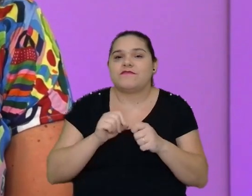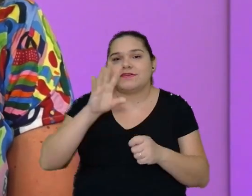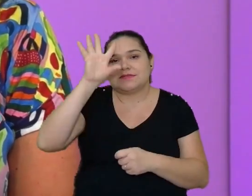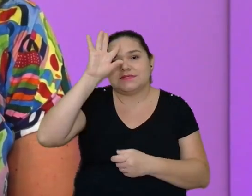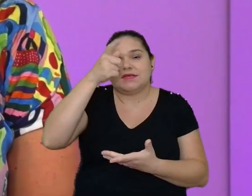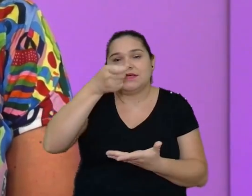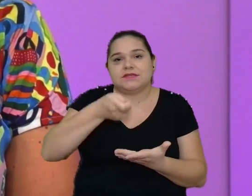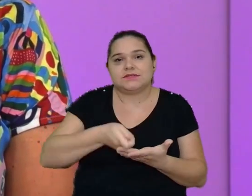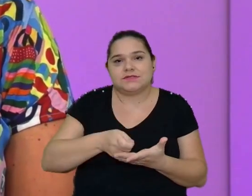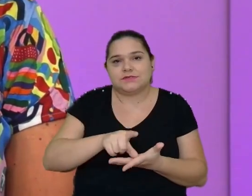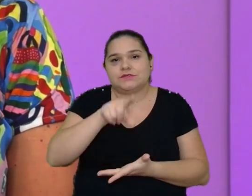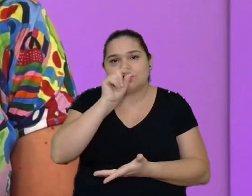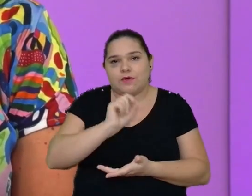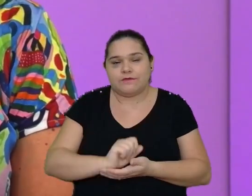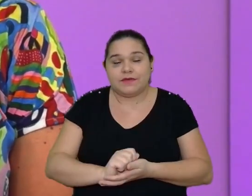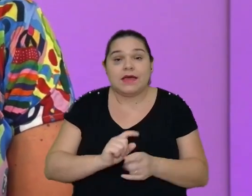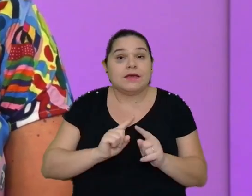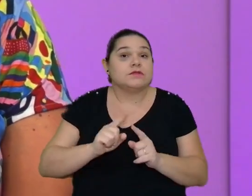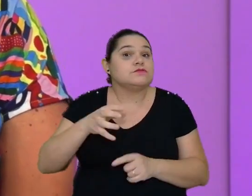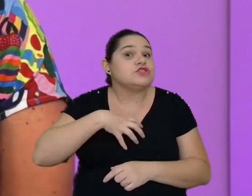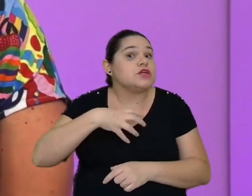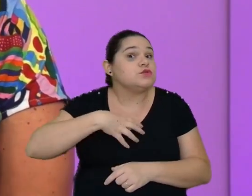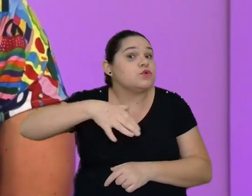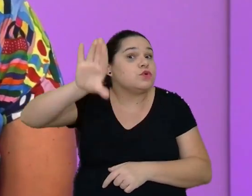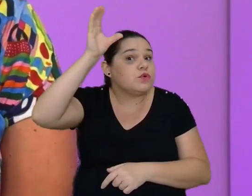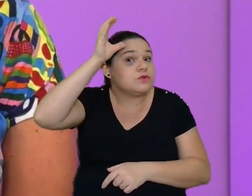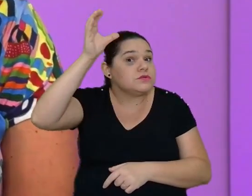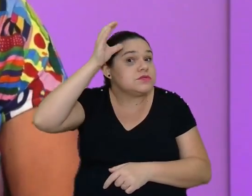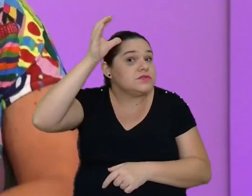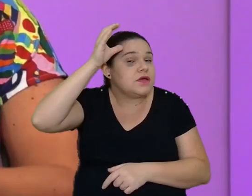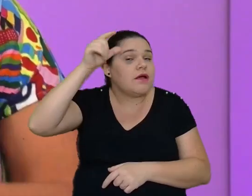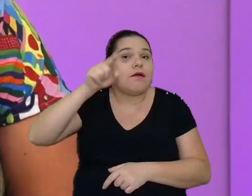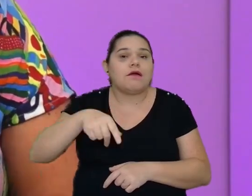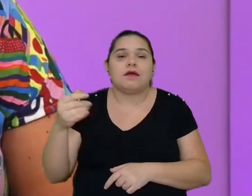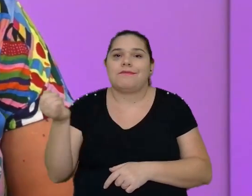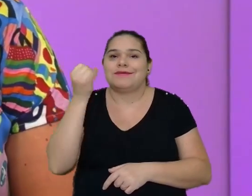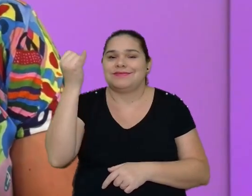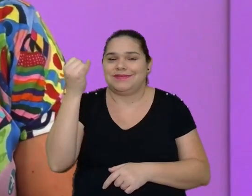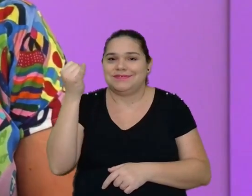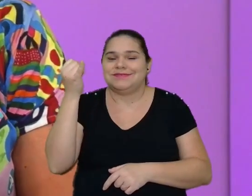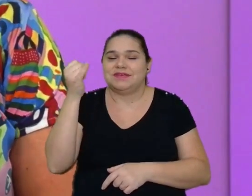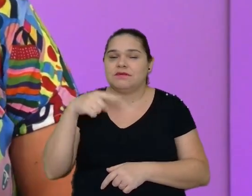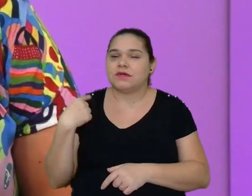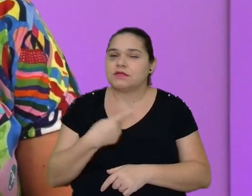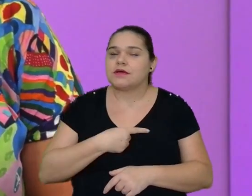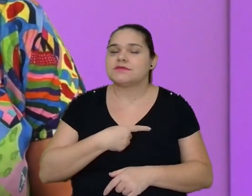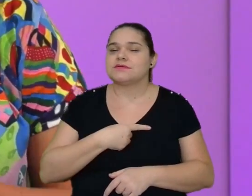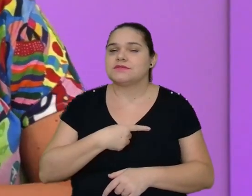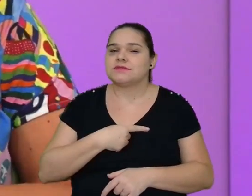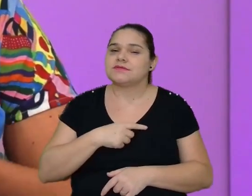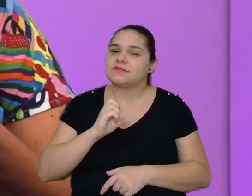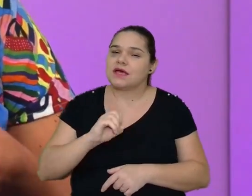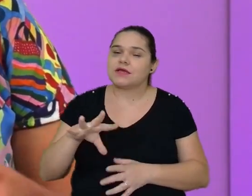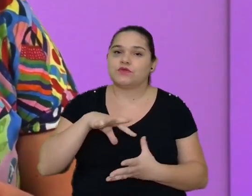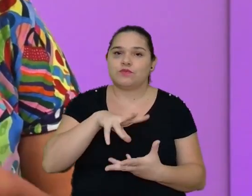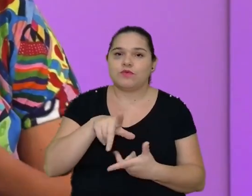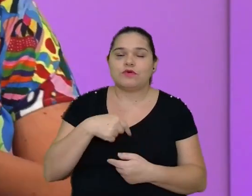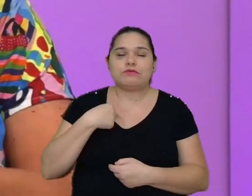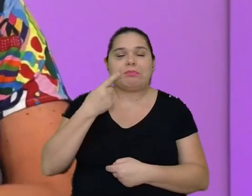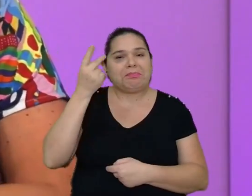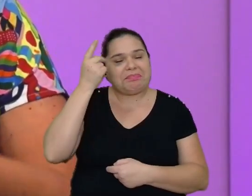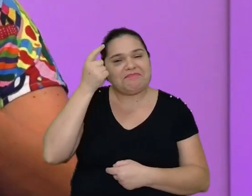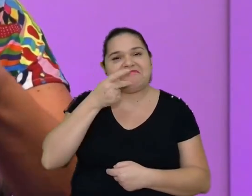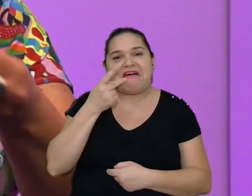baseada e consciente, é também uma forma da gente sair desse mundo que nos coloca sempre como menos, ou porque